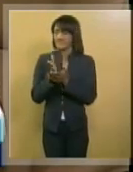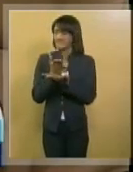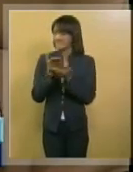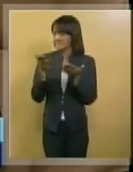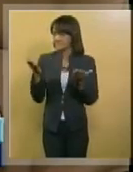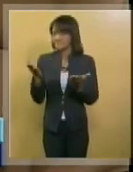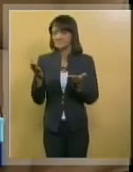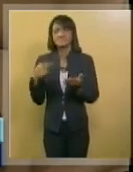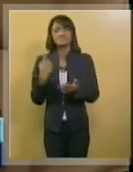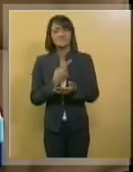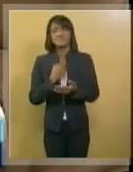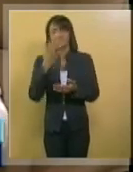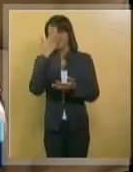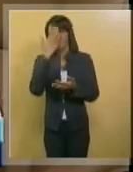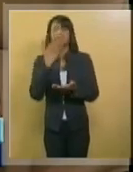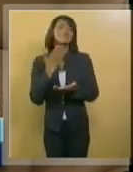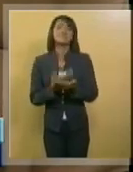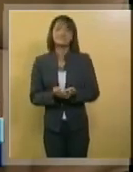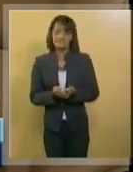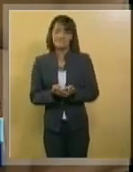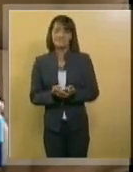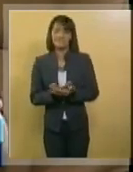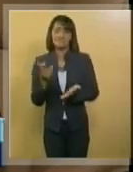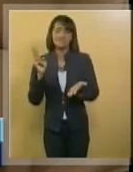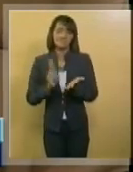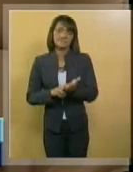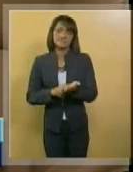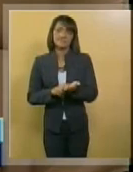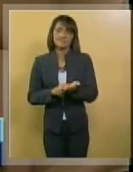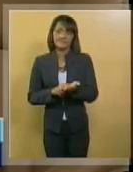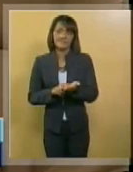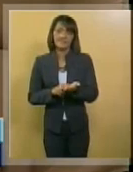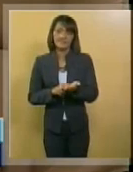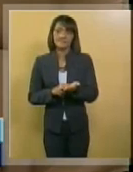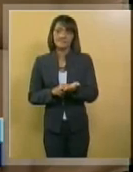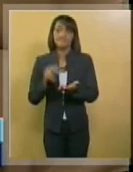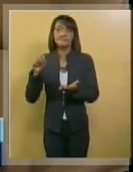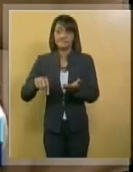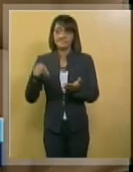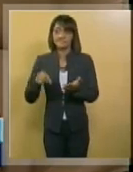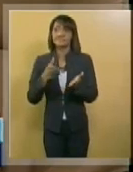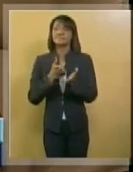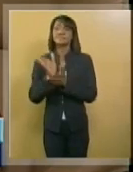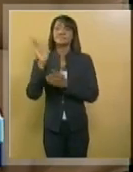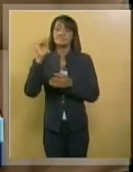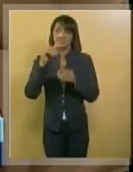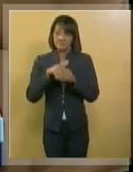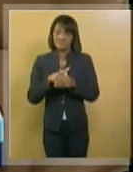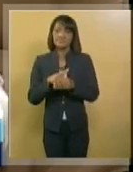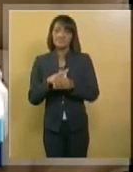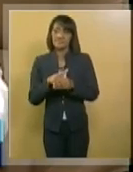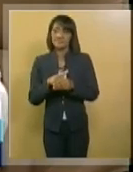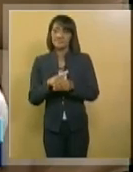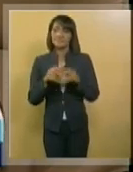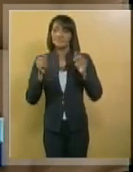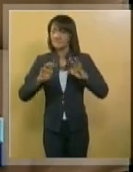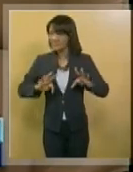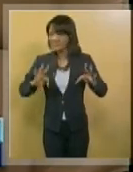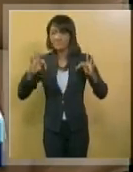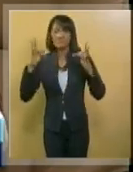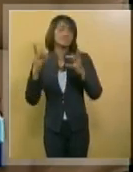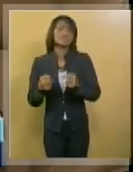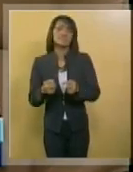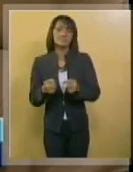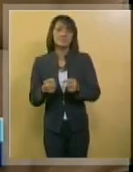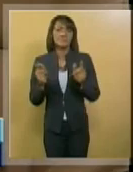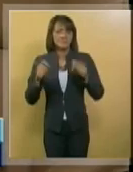que a gente, com certeza absoluta, nós vamos sim estar aprovando por unanimidade, né,